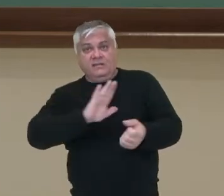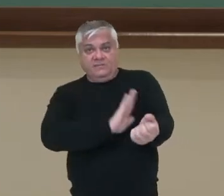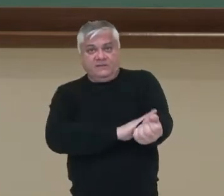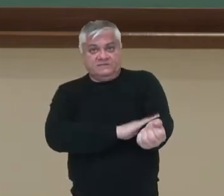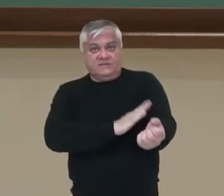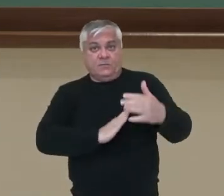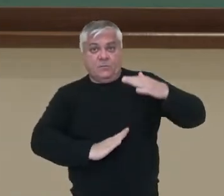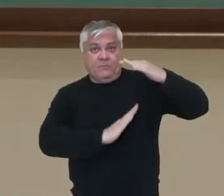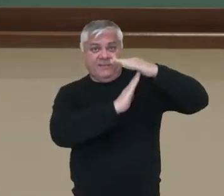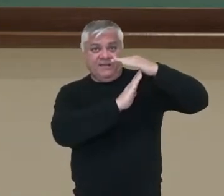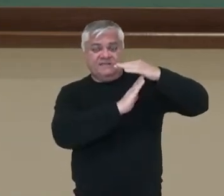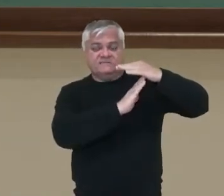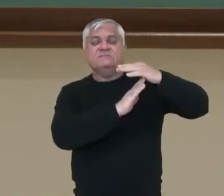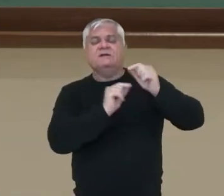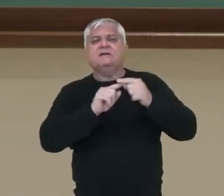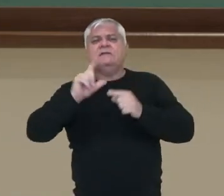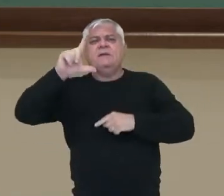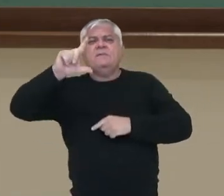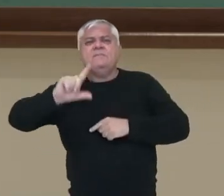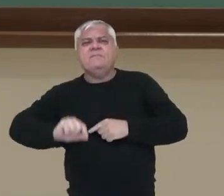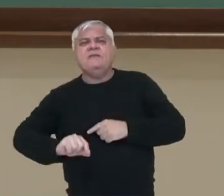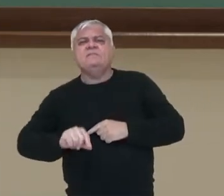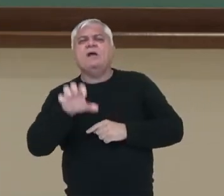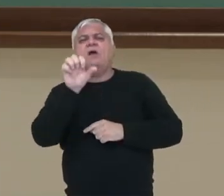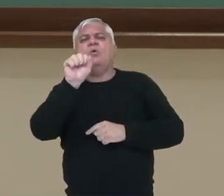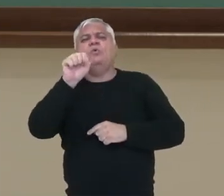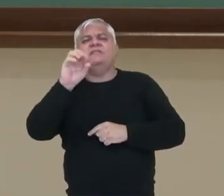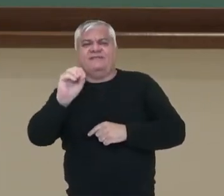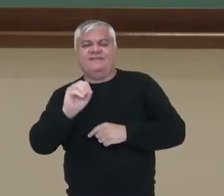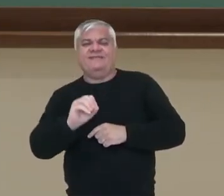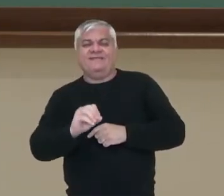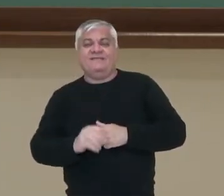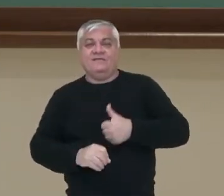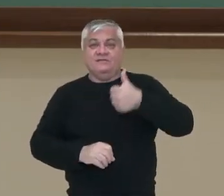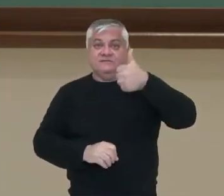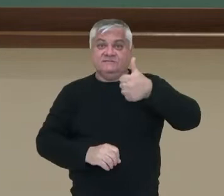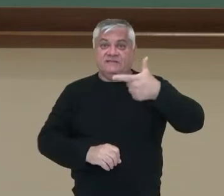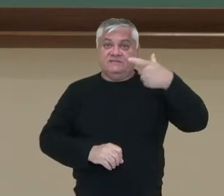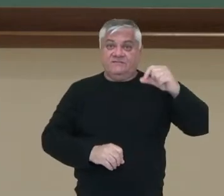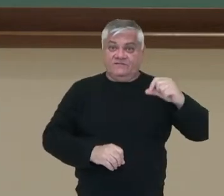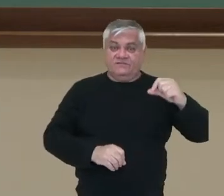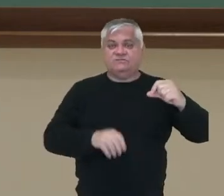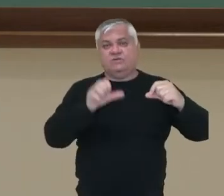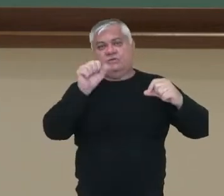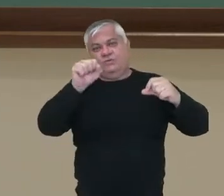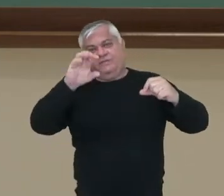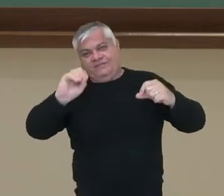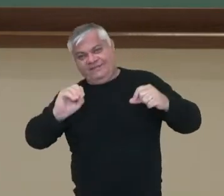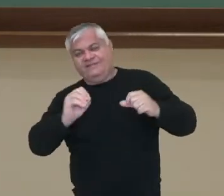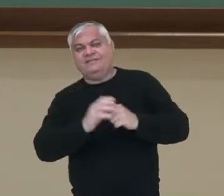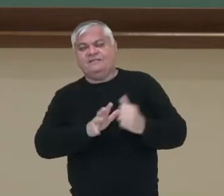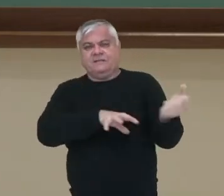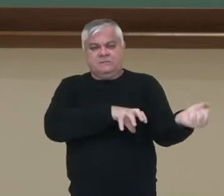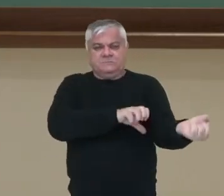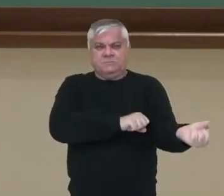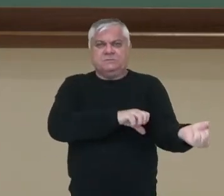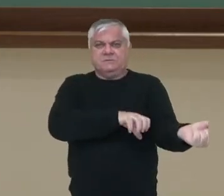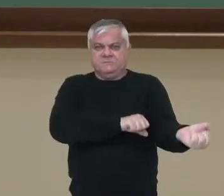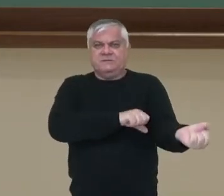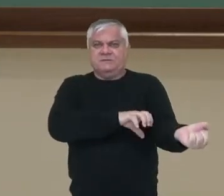máxima e a mínima, né, seria de 80 milímetros de mercúrio, que é, né, aferida pelo